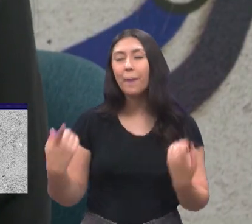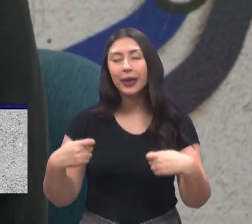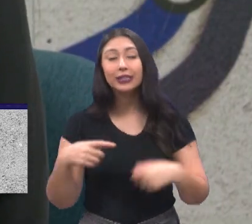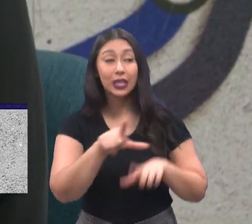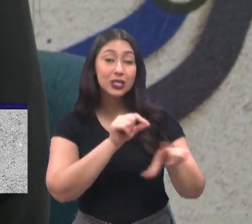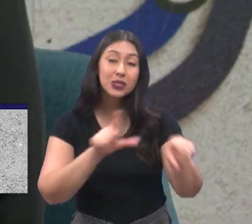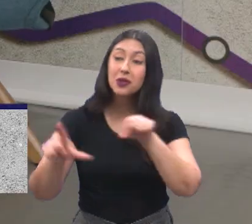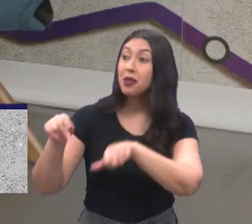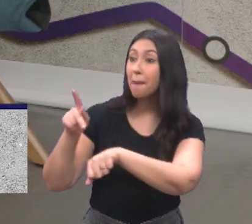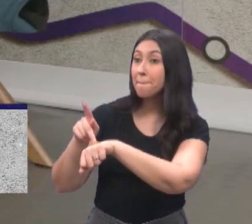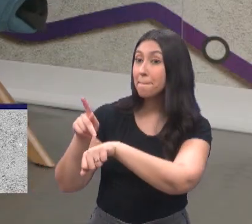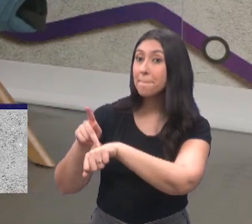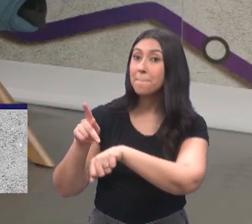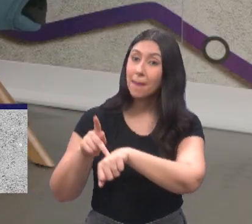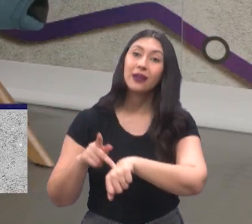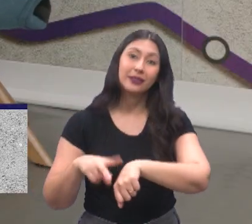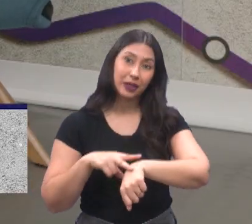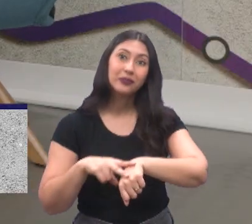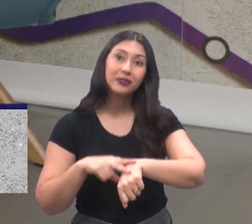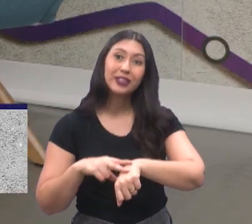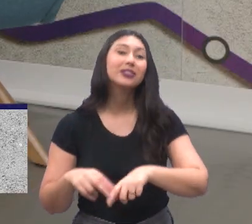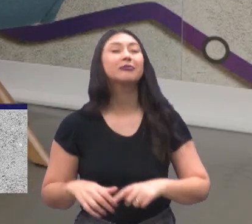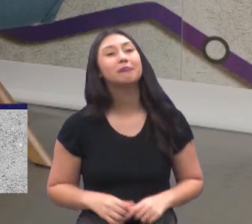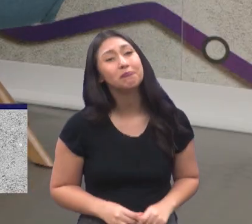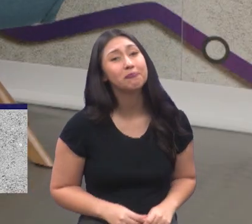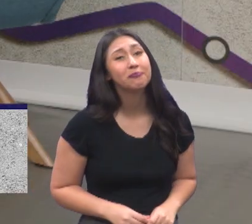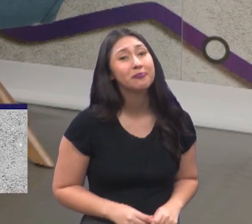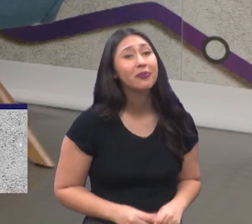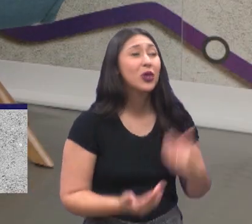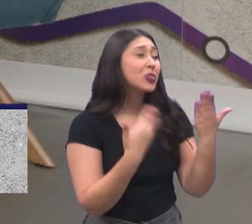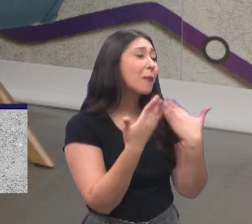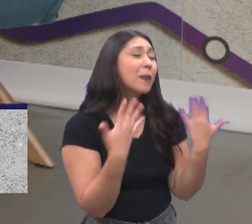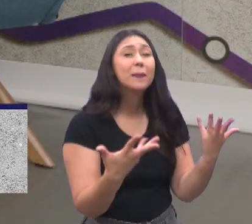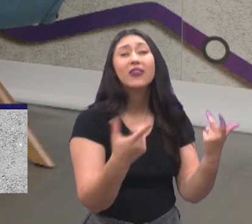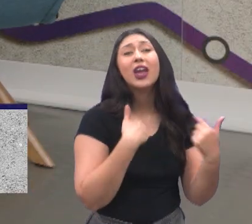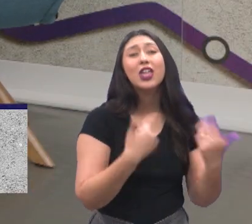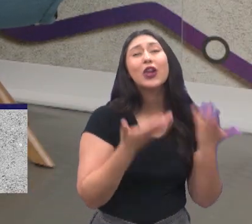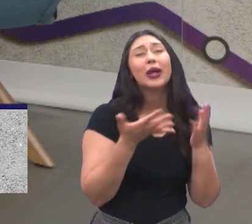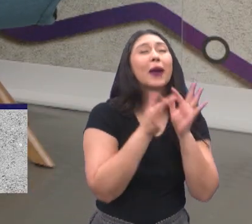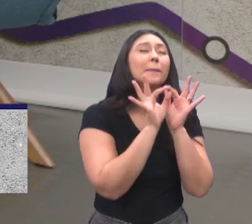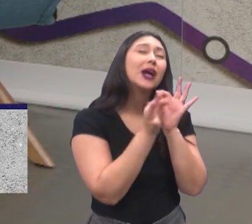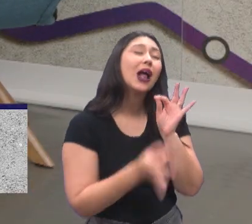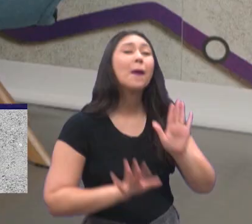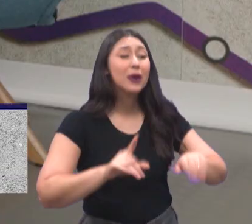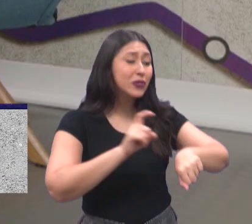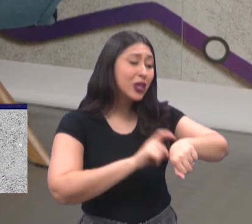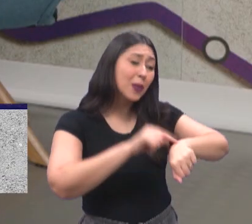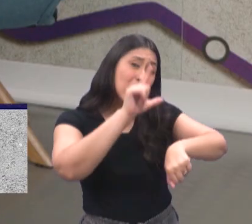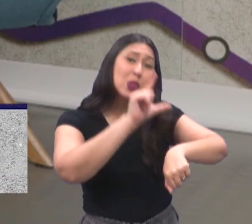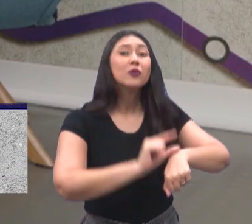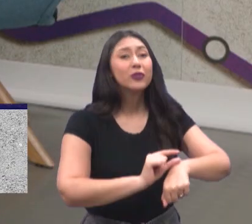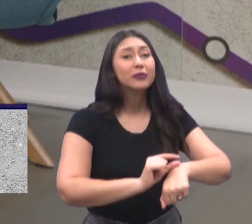vai ter que comprar pedra verde. Verônica, olha, o papo tá ótimo, queria ficar muito mais aqui, mas o nosso tempo acabou,